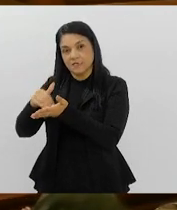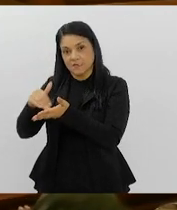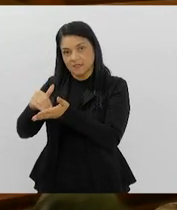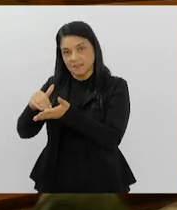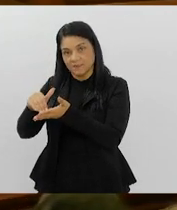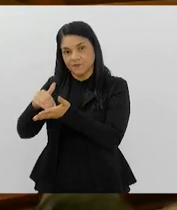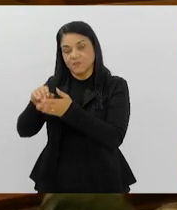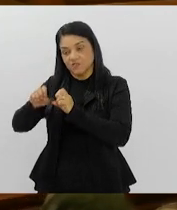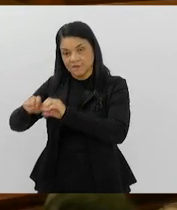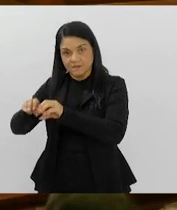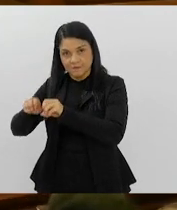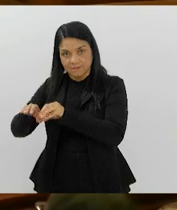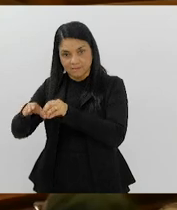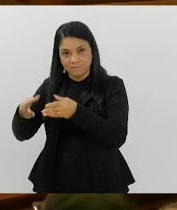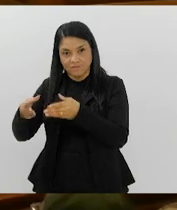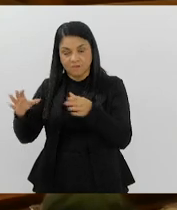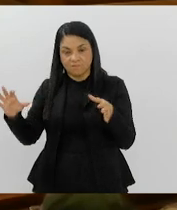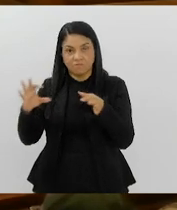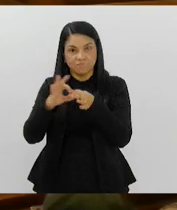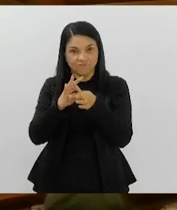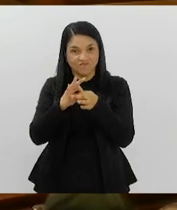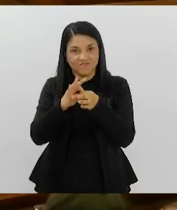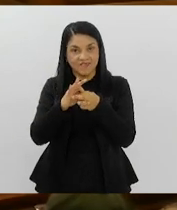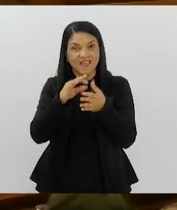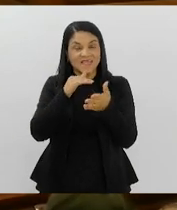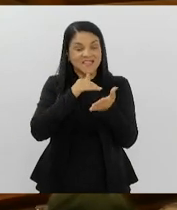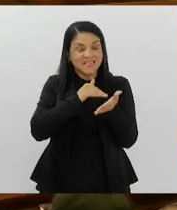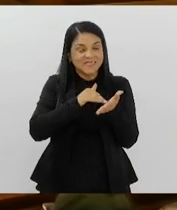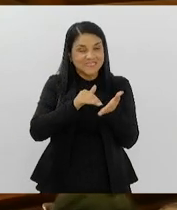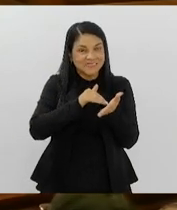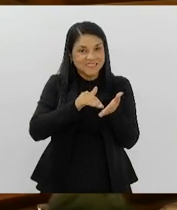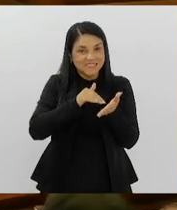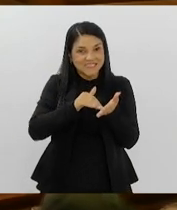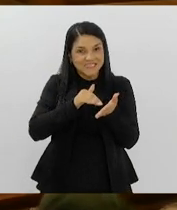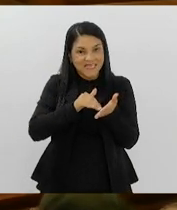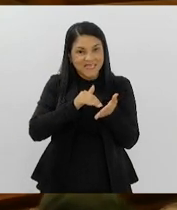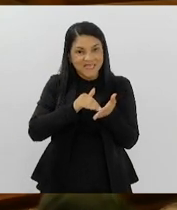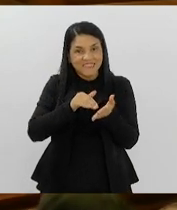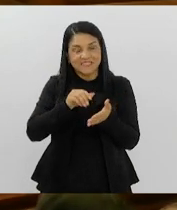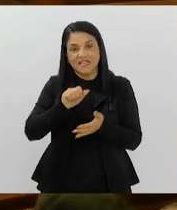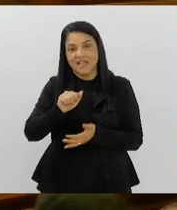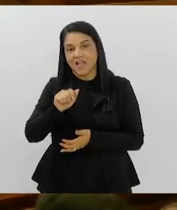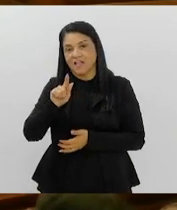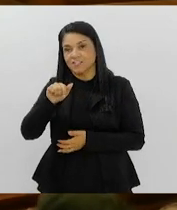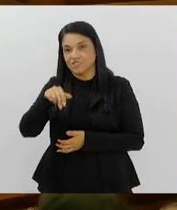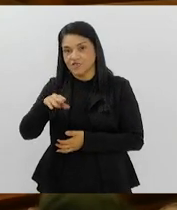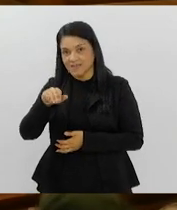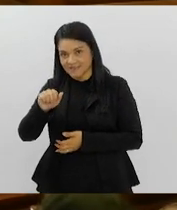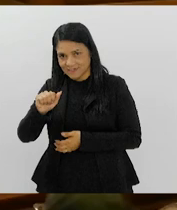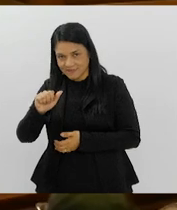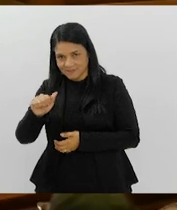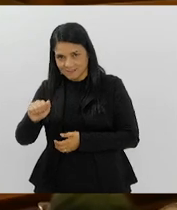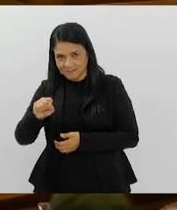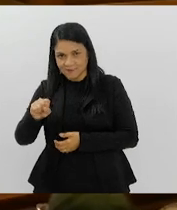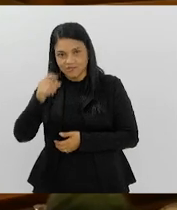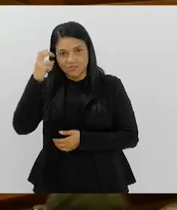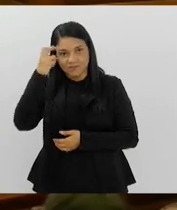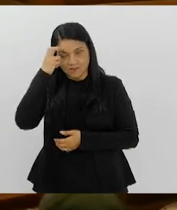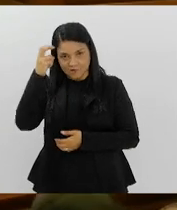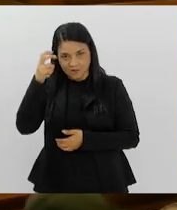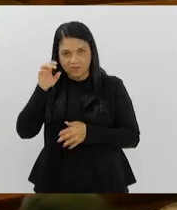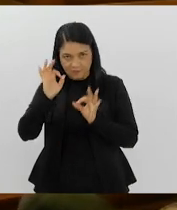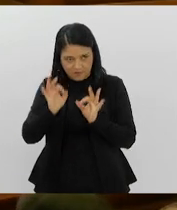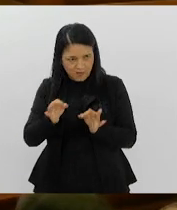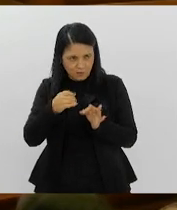que ser feito o link, são entre secretarias, entre agências de inteligência, não é isso? Explica para a gente um pouquinho.